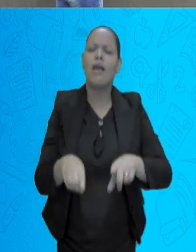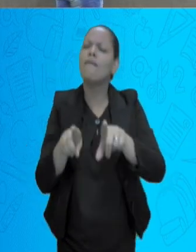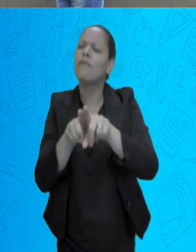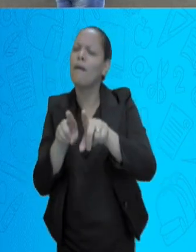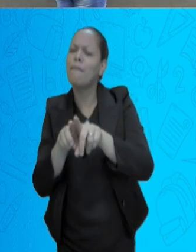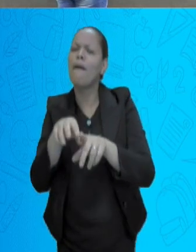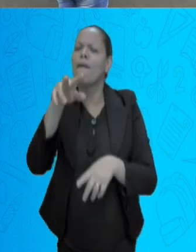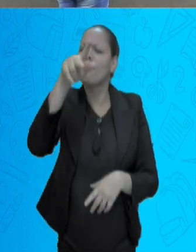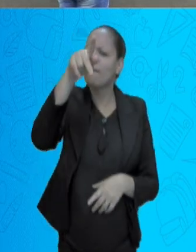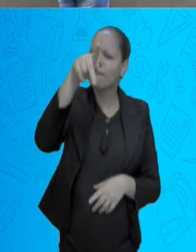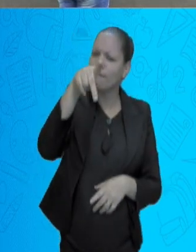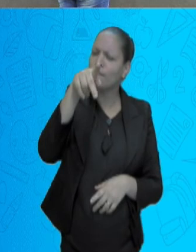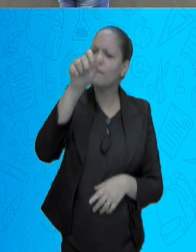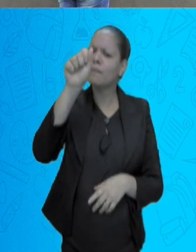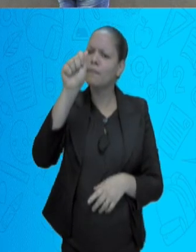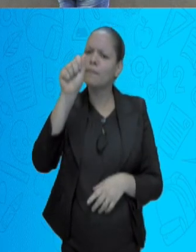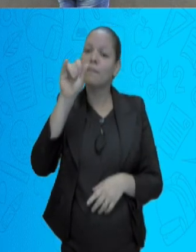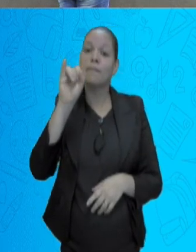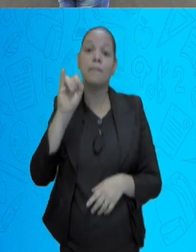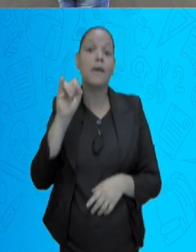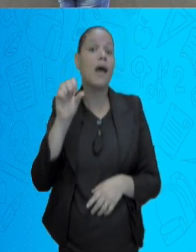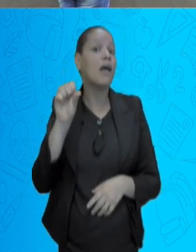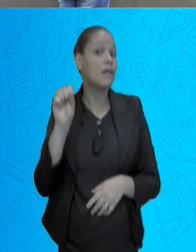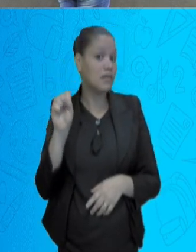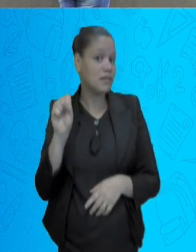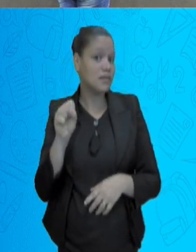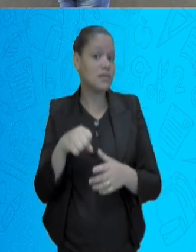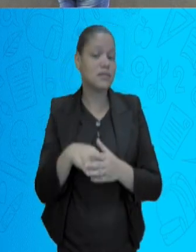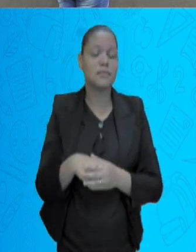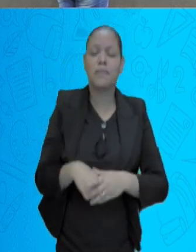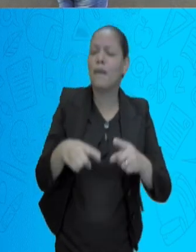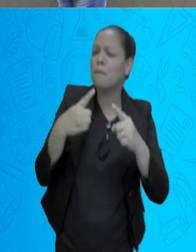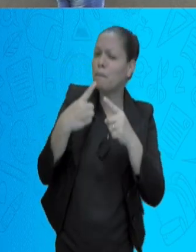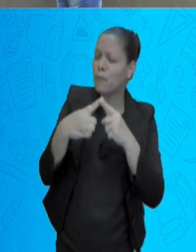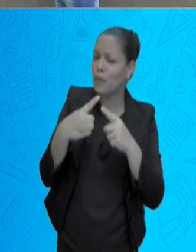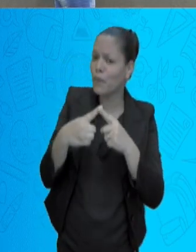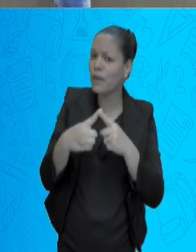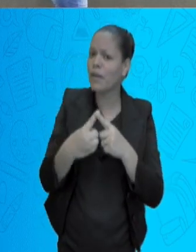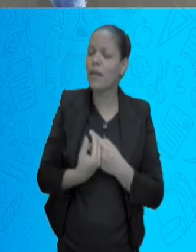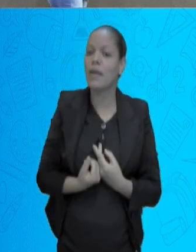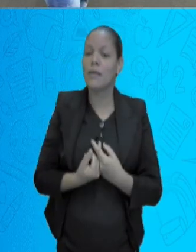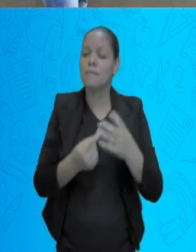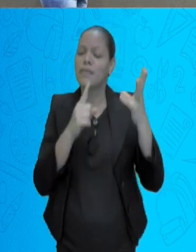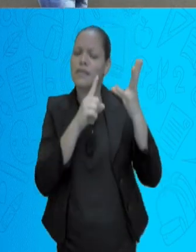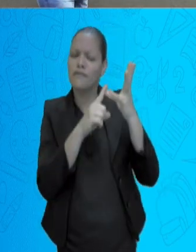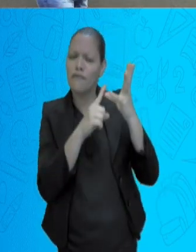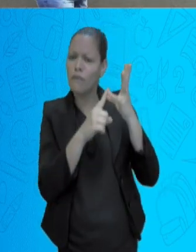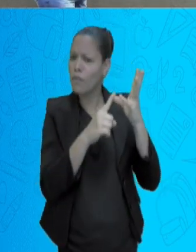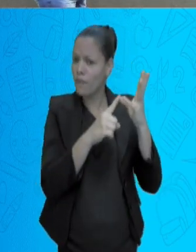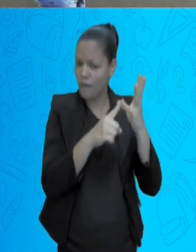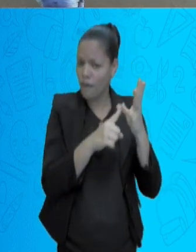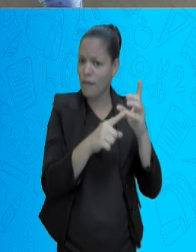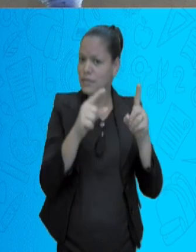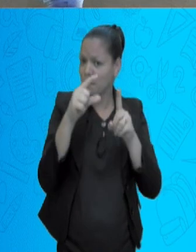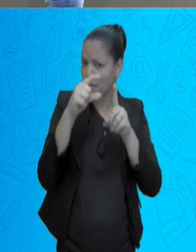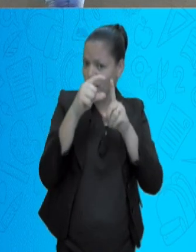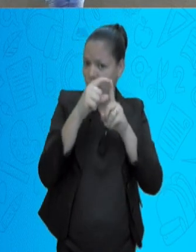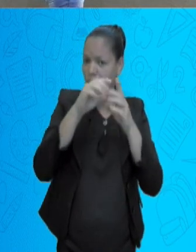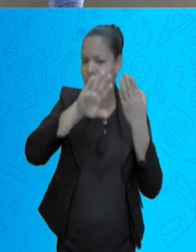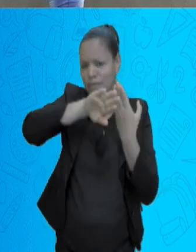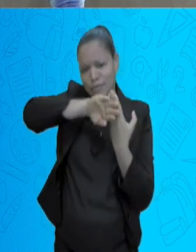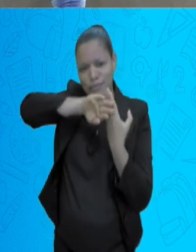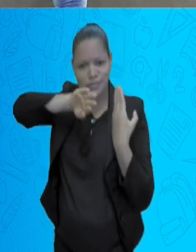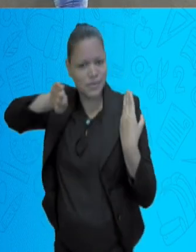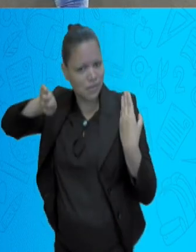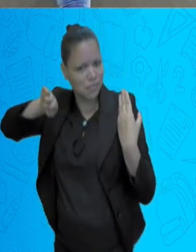é um hiato, separou aqui o A do I, que são as vogais da palavra,